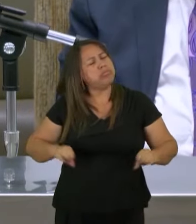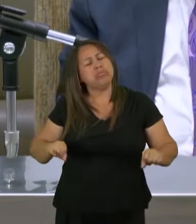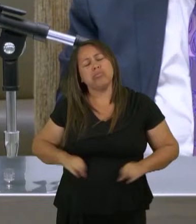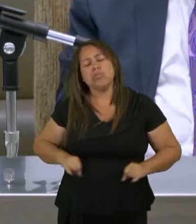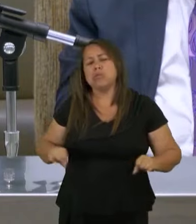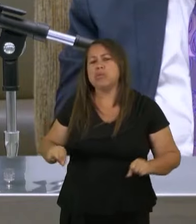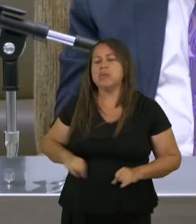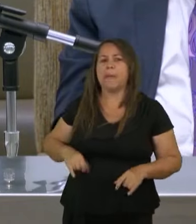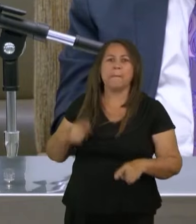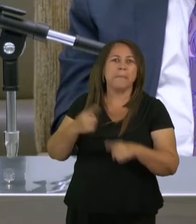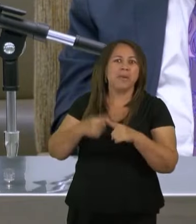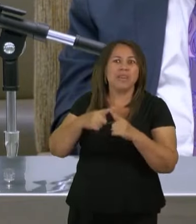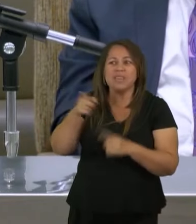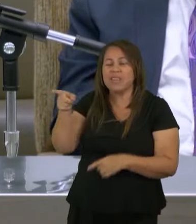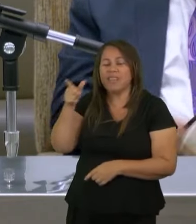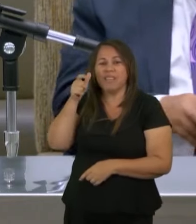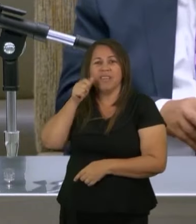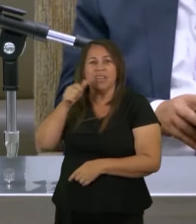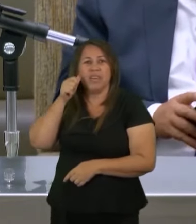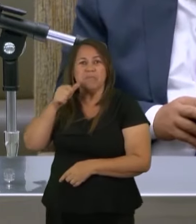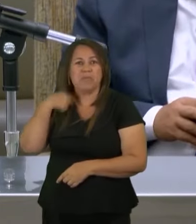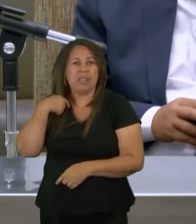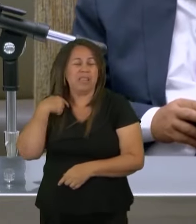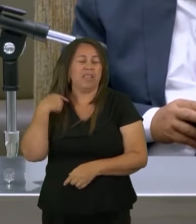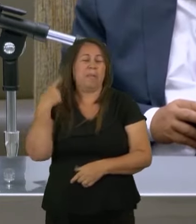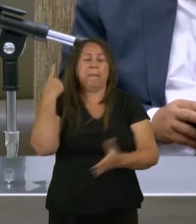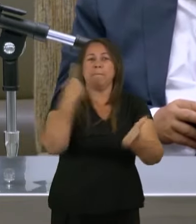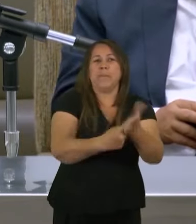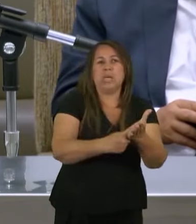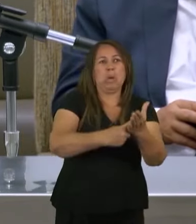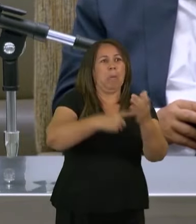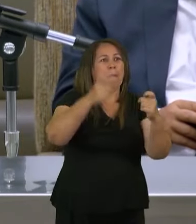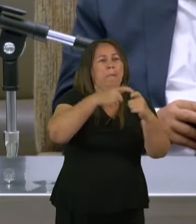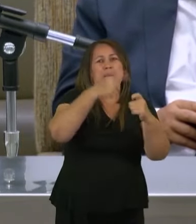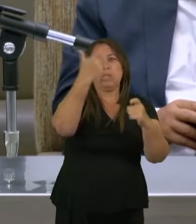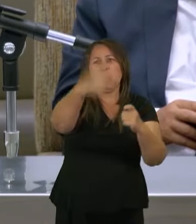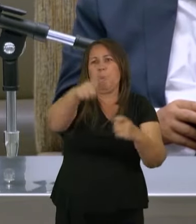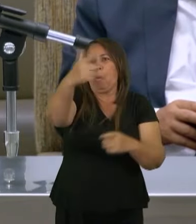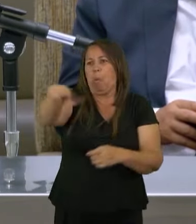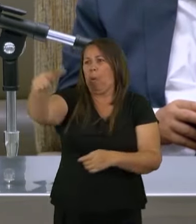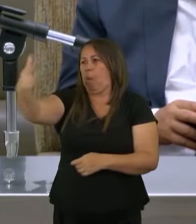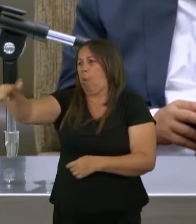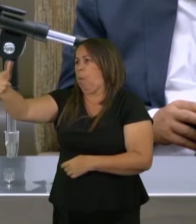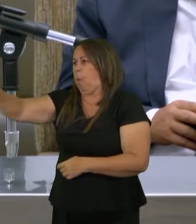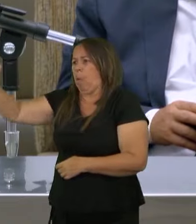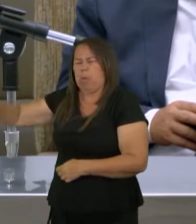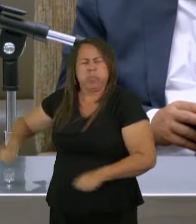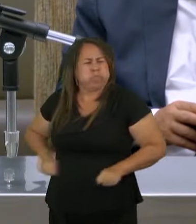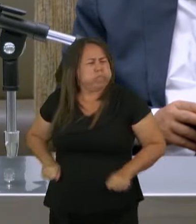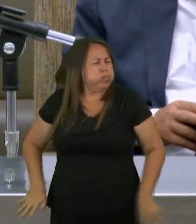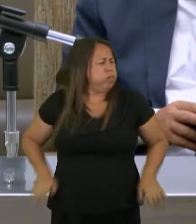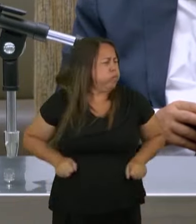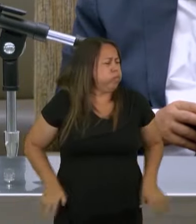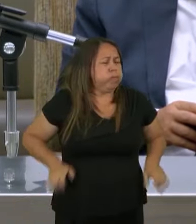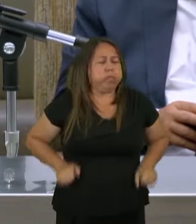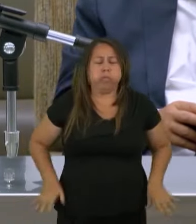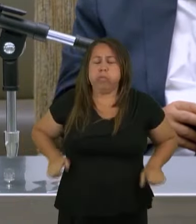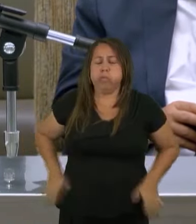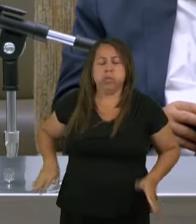mão de vários especialistas, gastou tudo o que tinha, e a